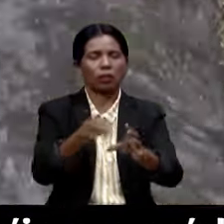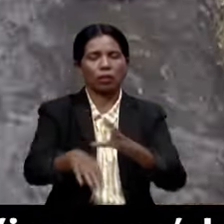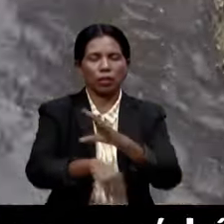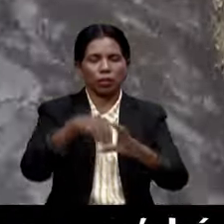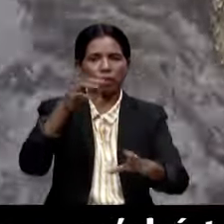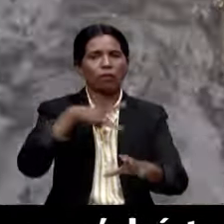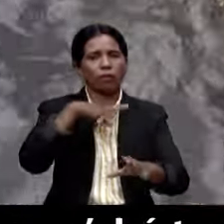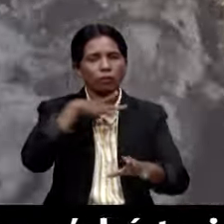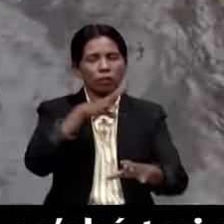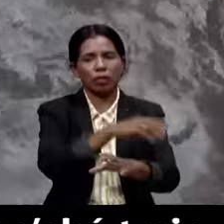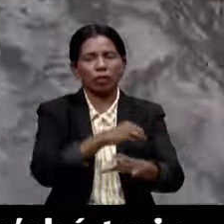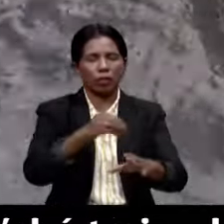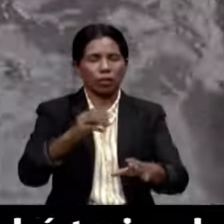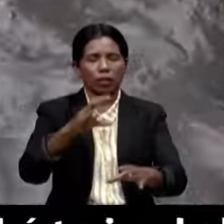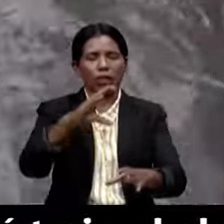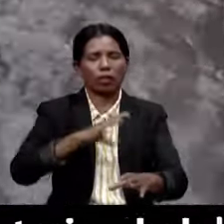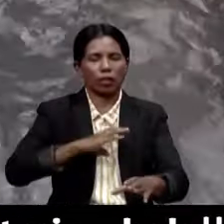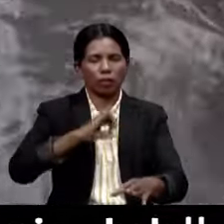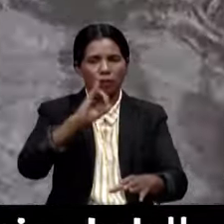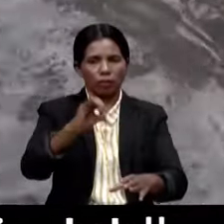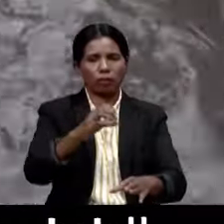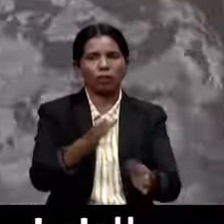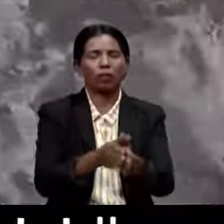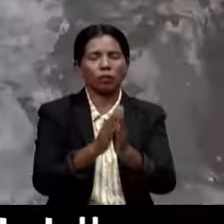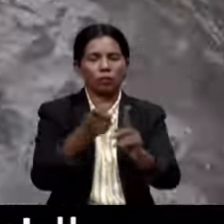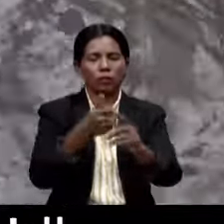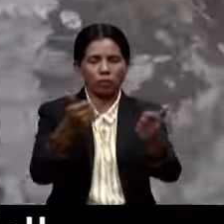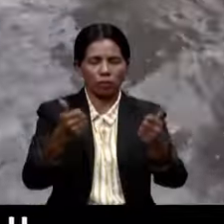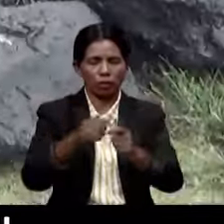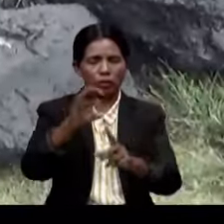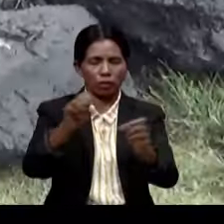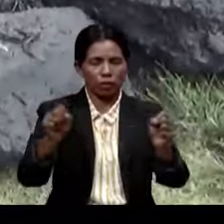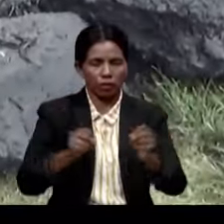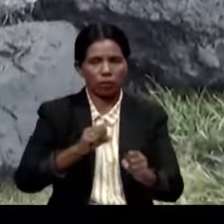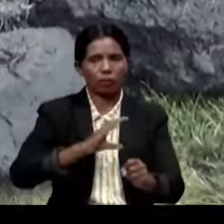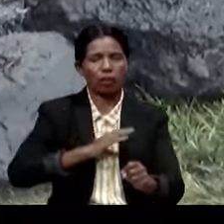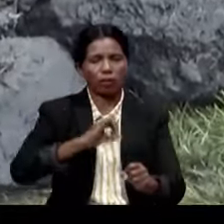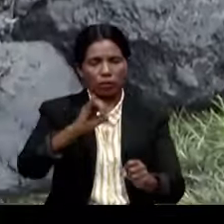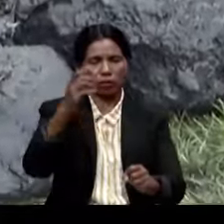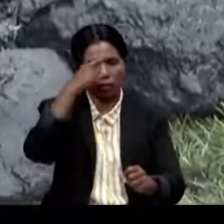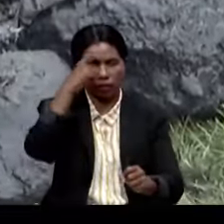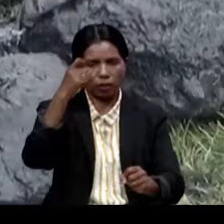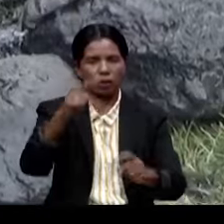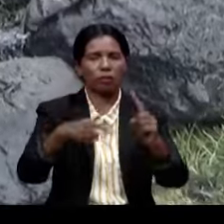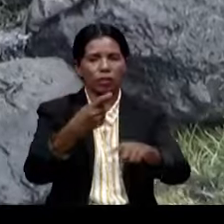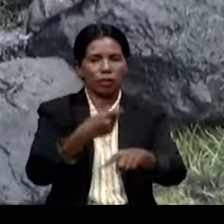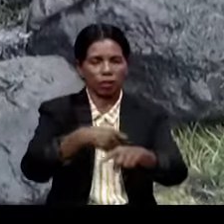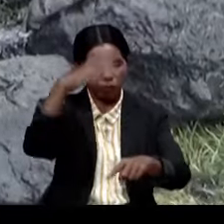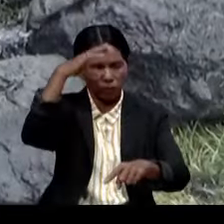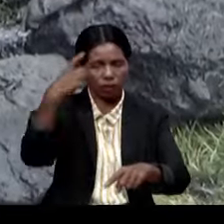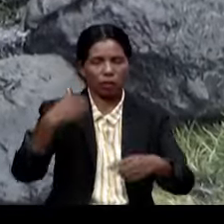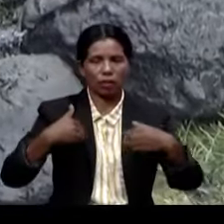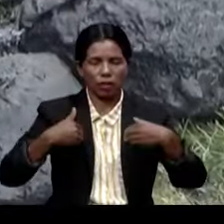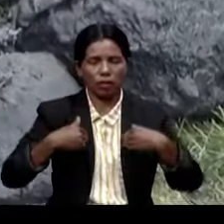valeta laran e a área caicole, ou responde pedido husi autoridade local suco caicole, tamba durante ne, banhira tempo uran sempre